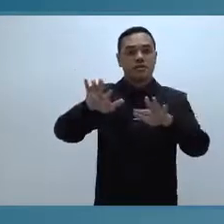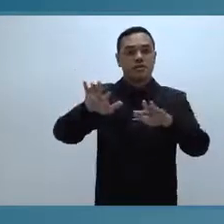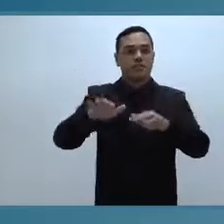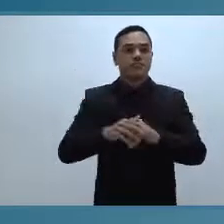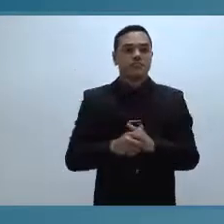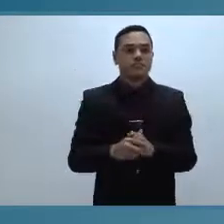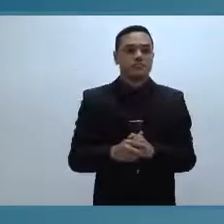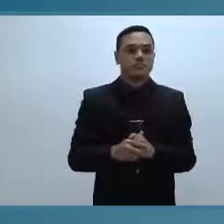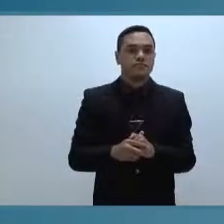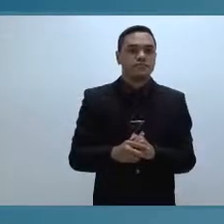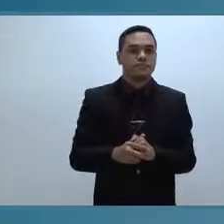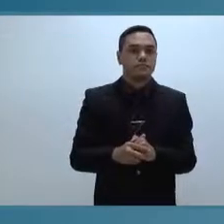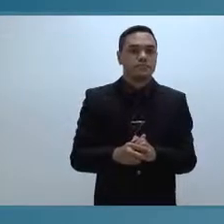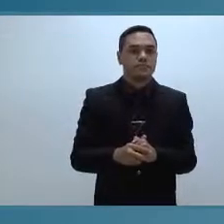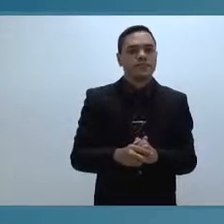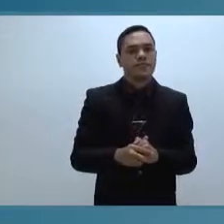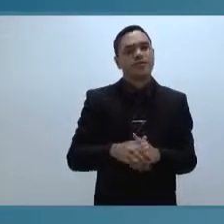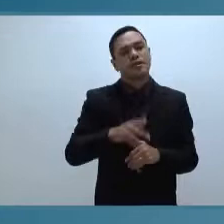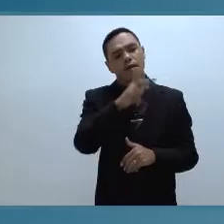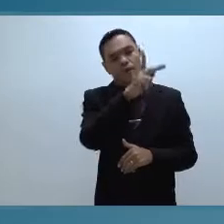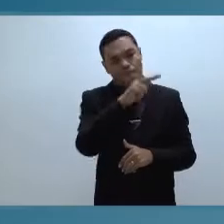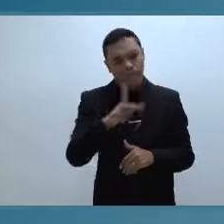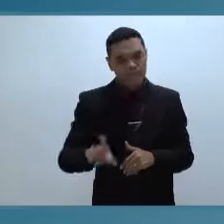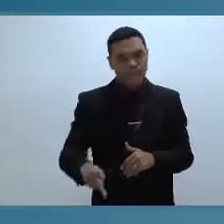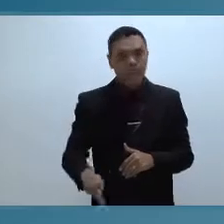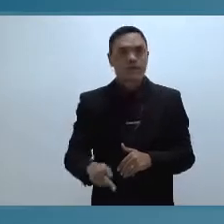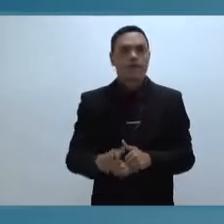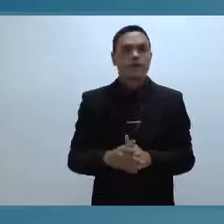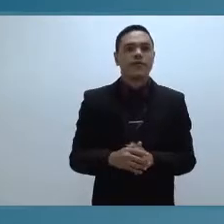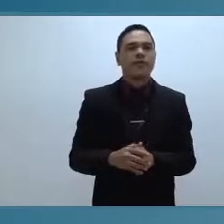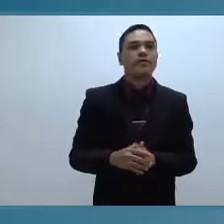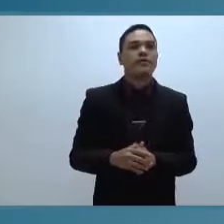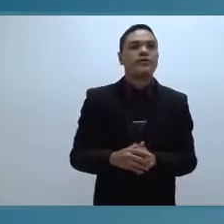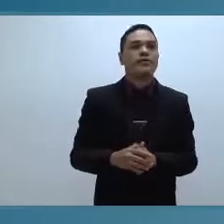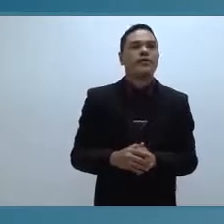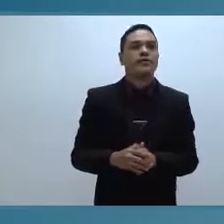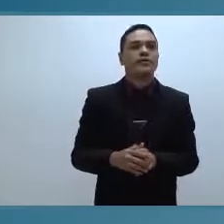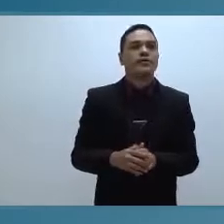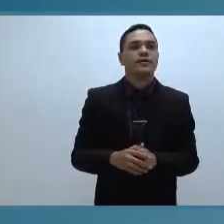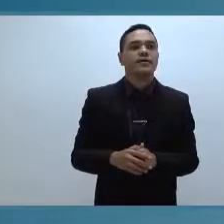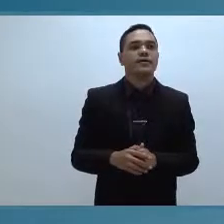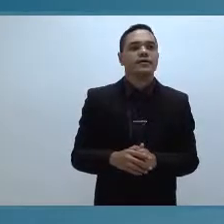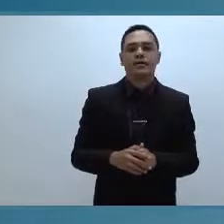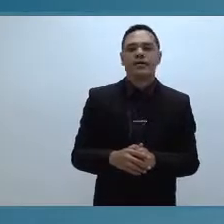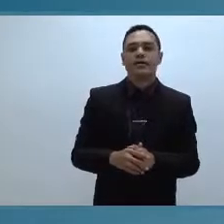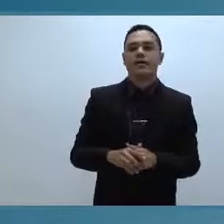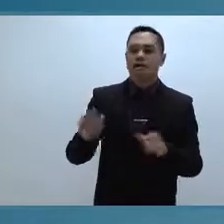Senhora presidente, eu preciso dizer a importância dos eventos que serão